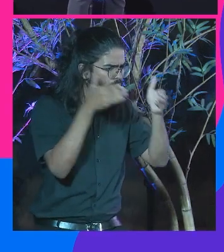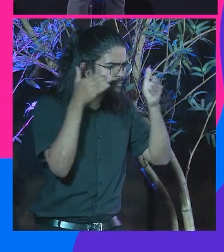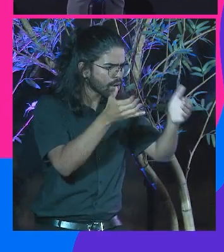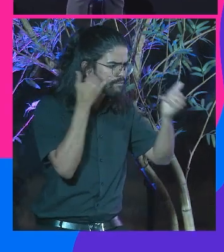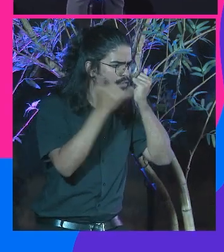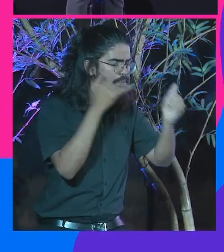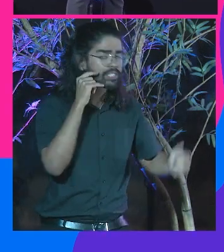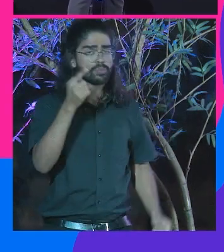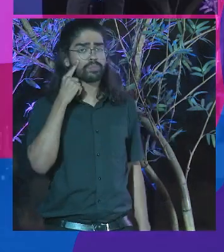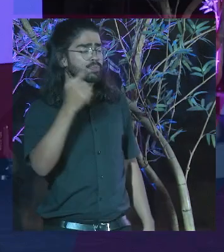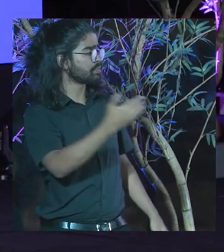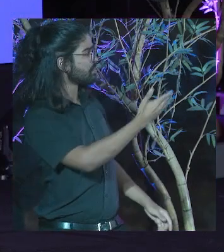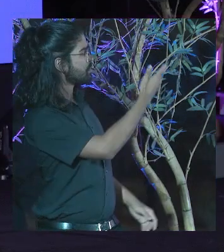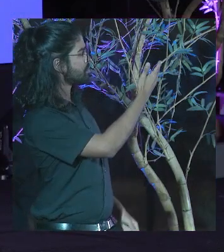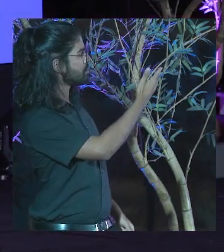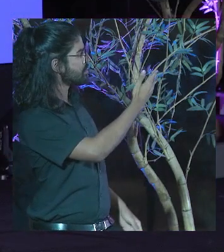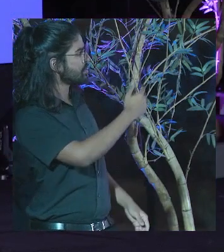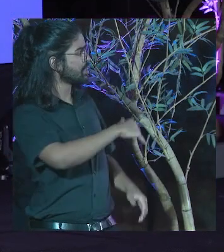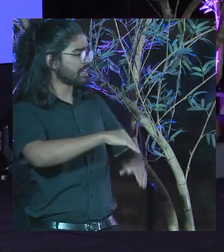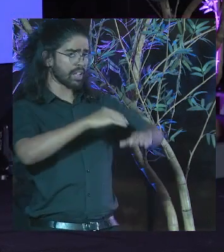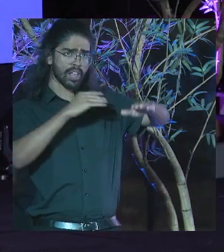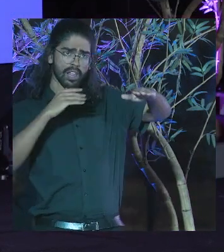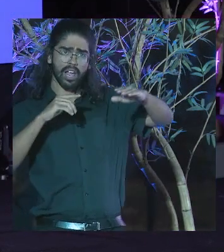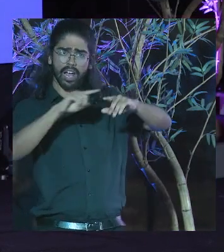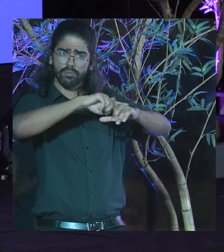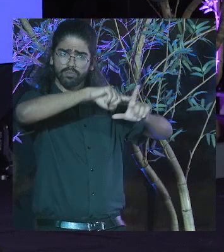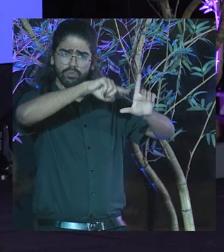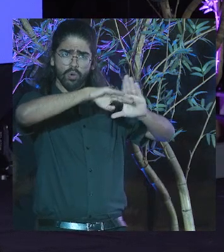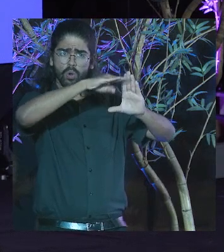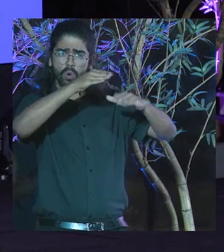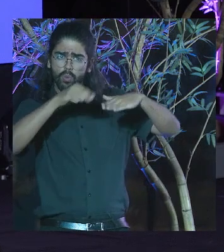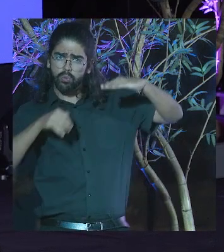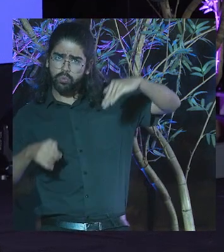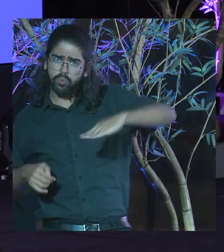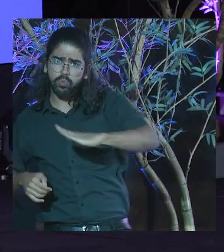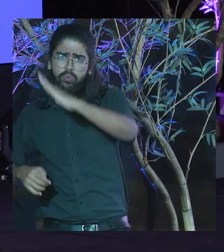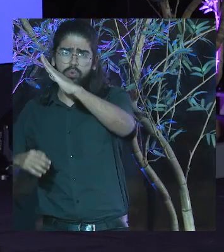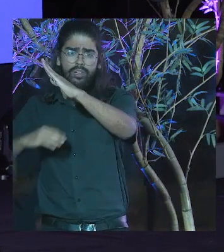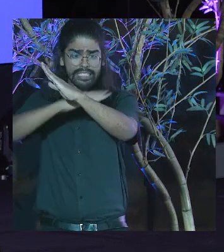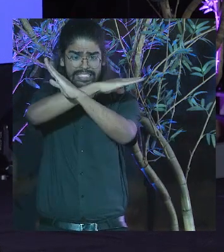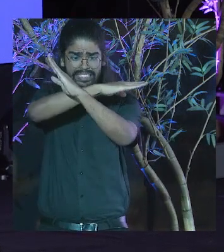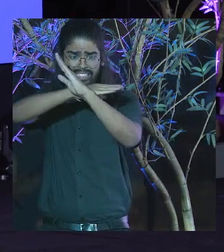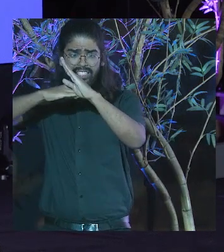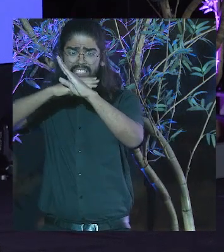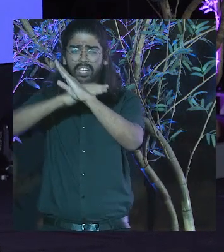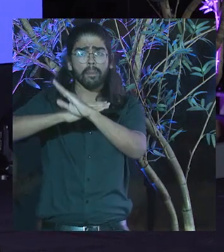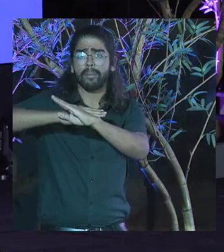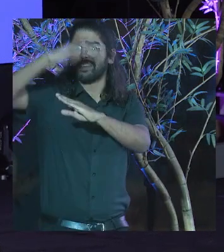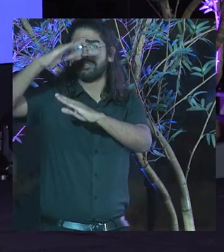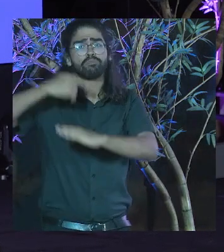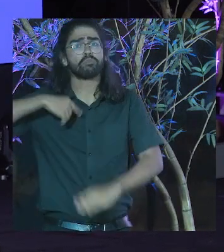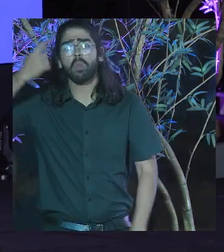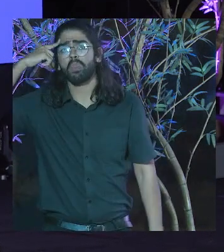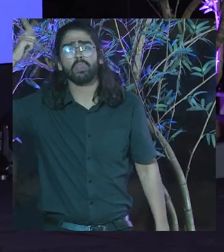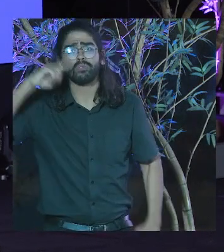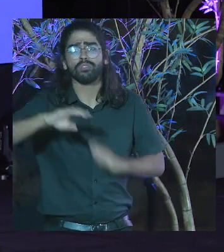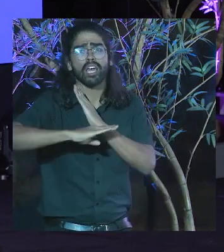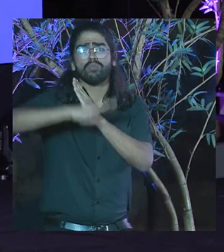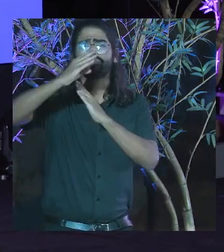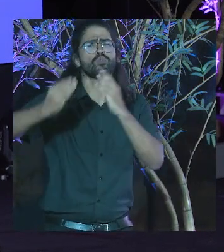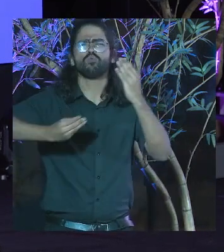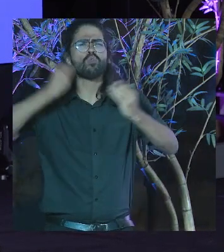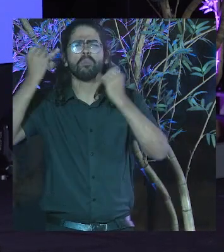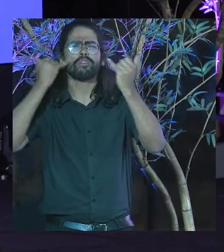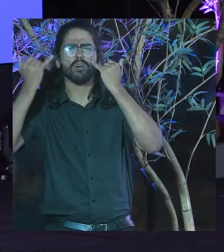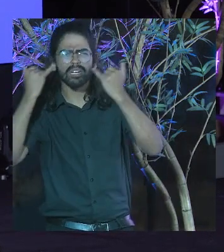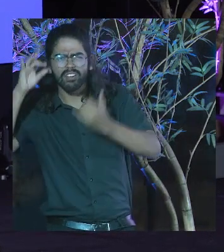faixa laranja. Dali para cima, é tudo oculto. Então, eu não sei como a informação foi composta.